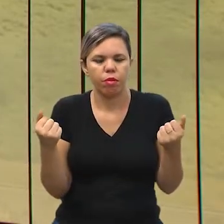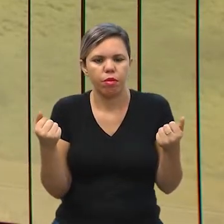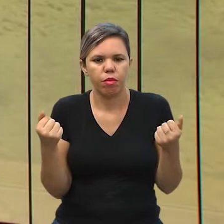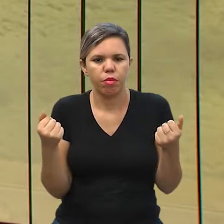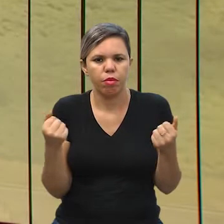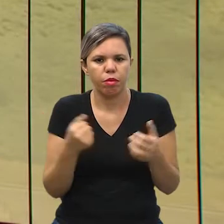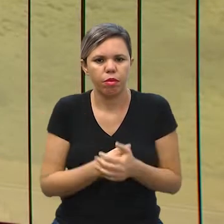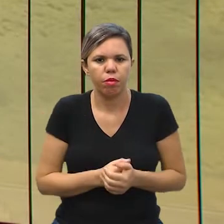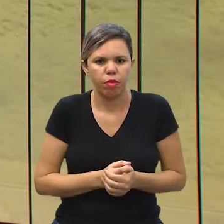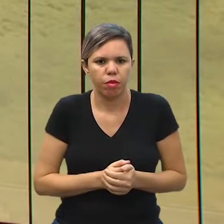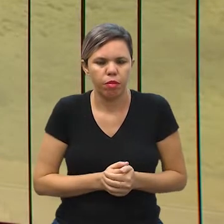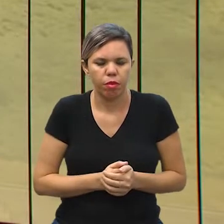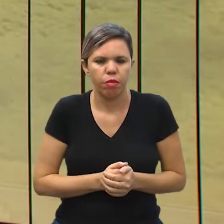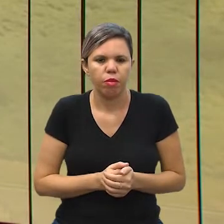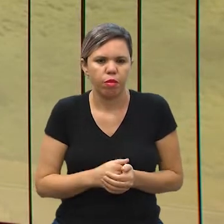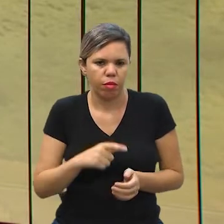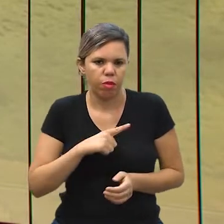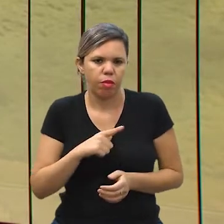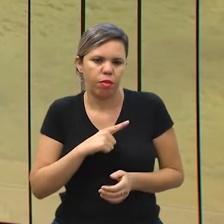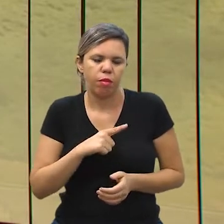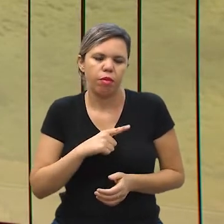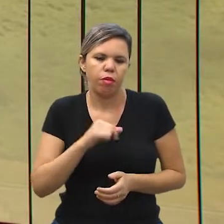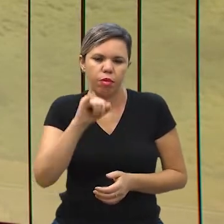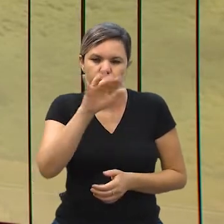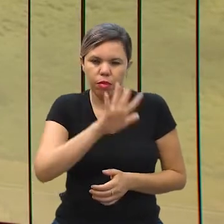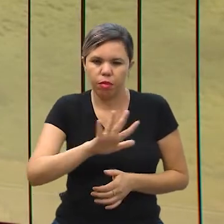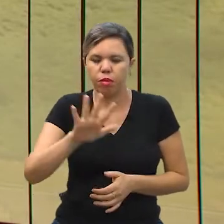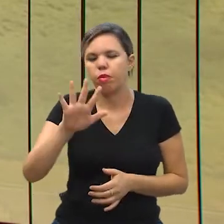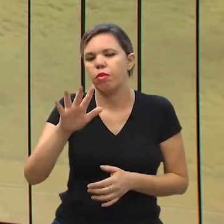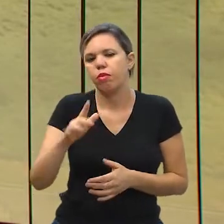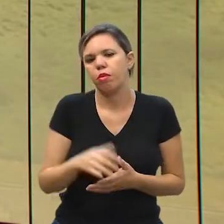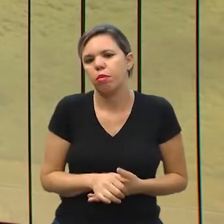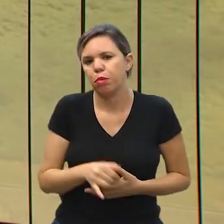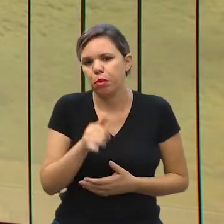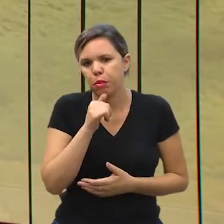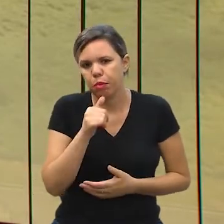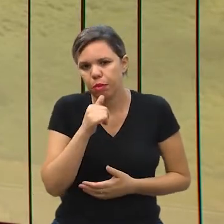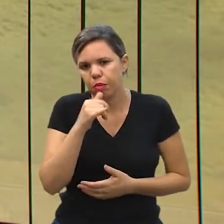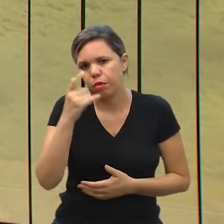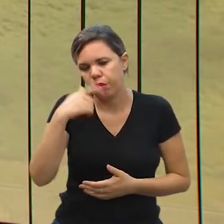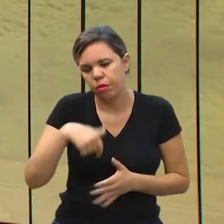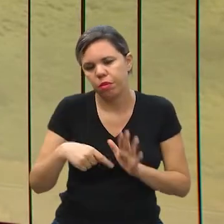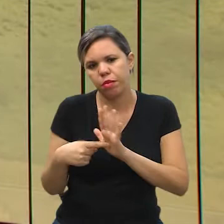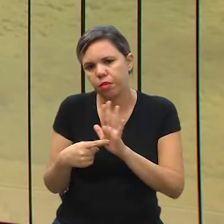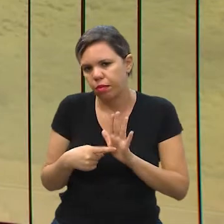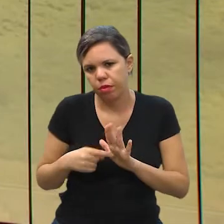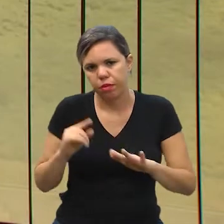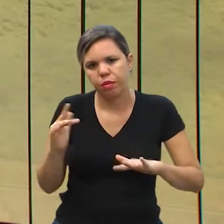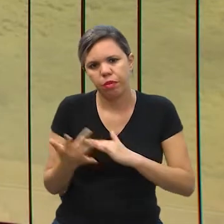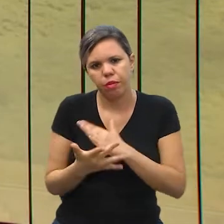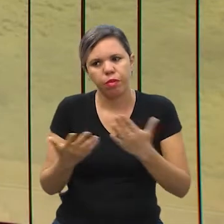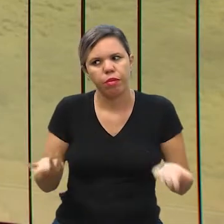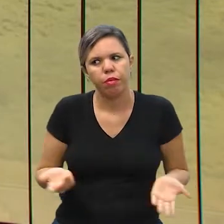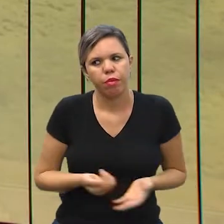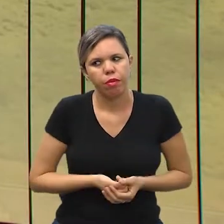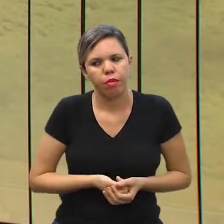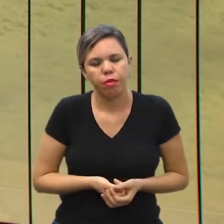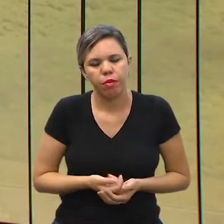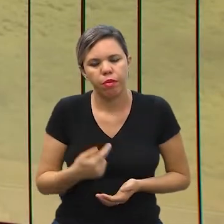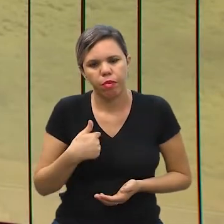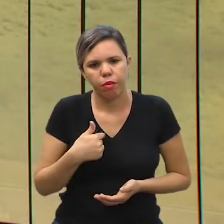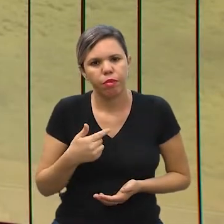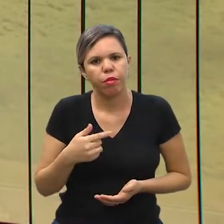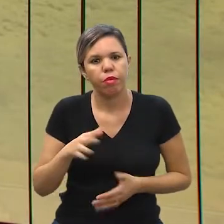inclusive assim uma uma estética enfim do daqui da daquilo que se apresenta na rede social